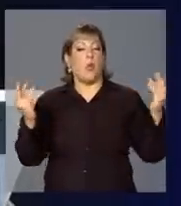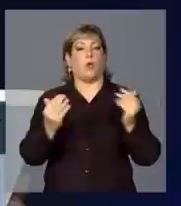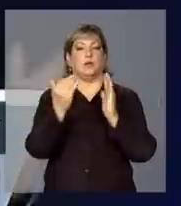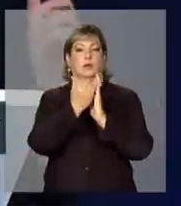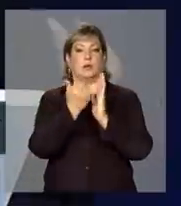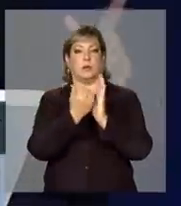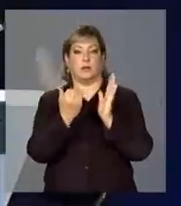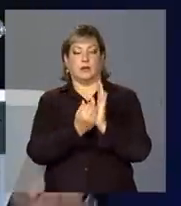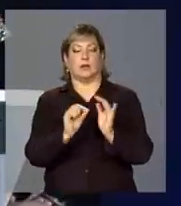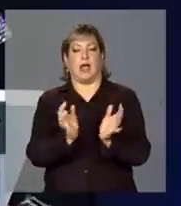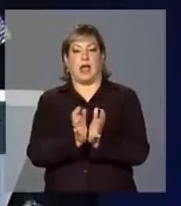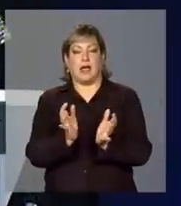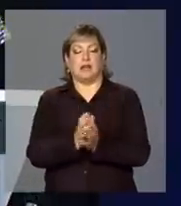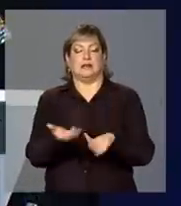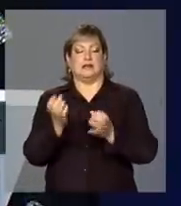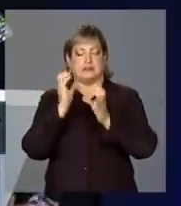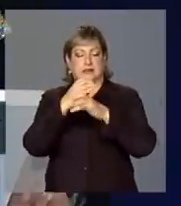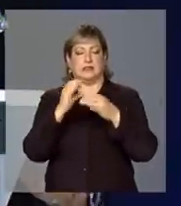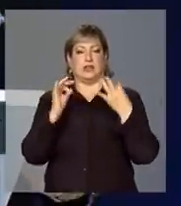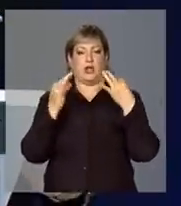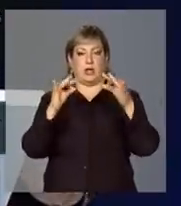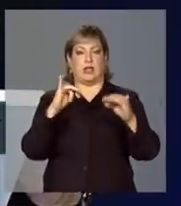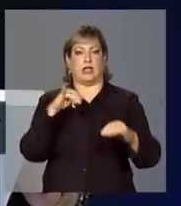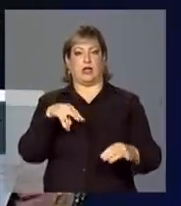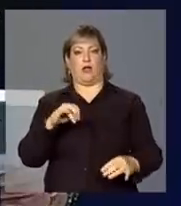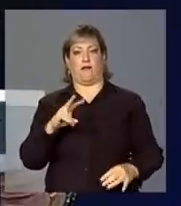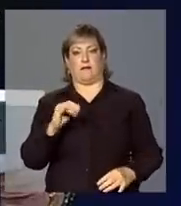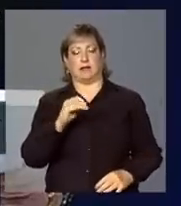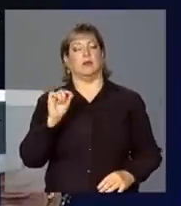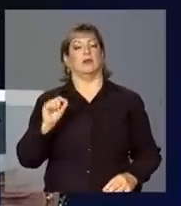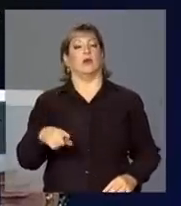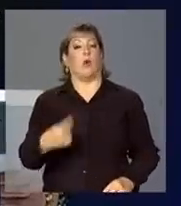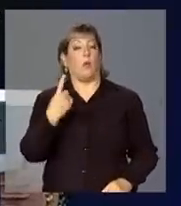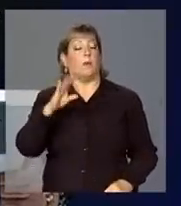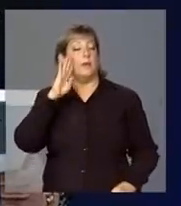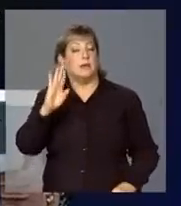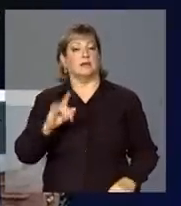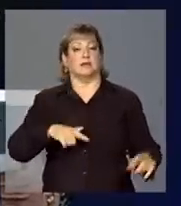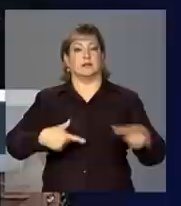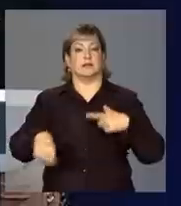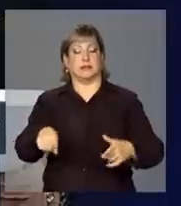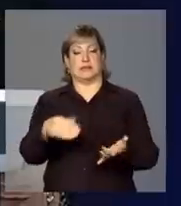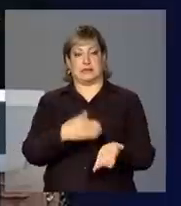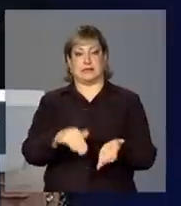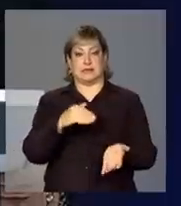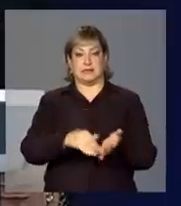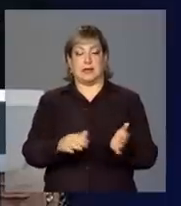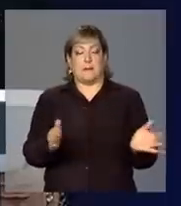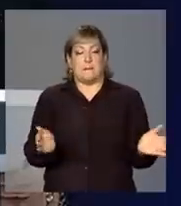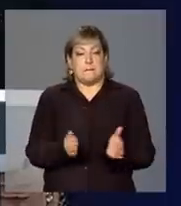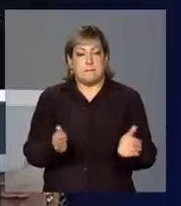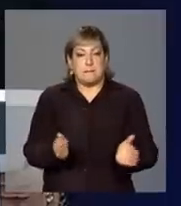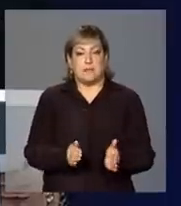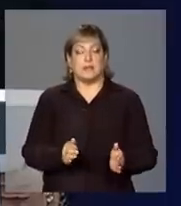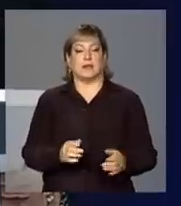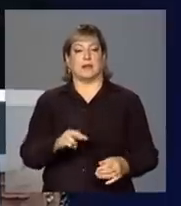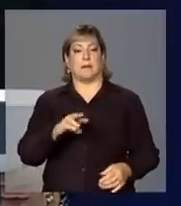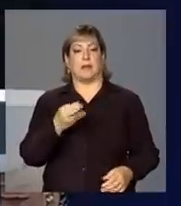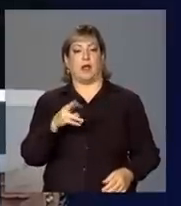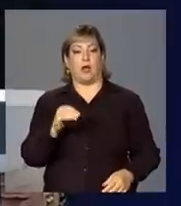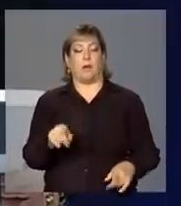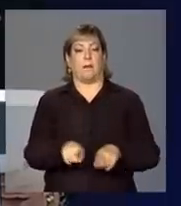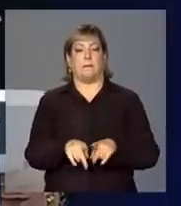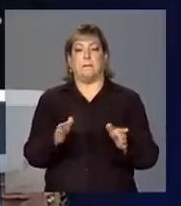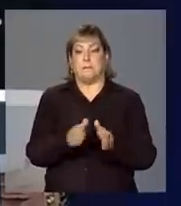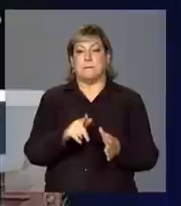programas na área de ciência, tecnologia e inovação, uma das funções da Secretaria das Micro e Pequenas Empresas será